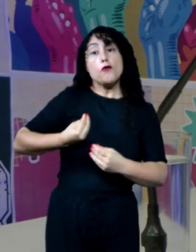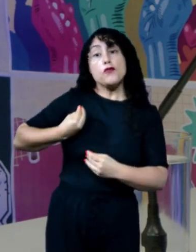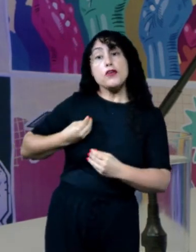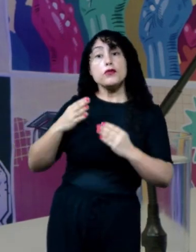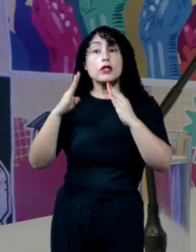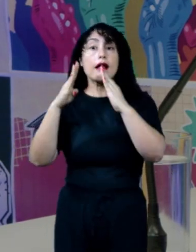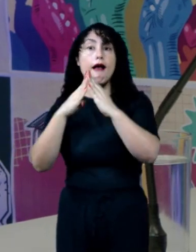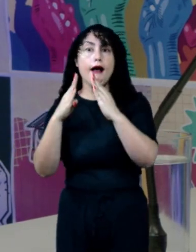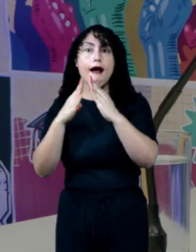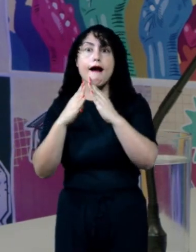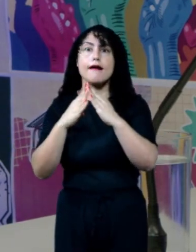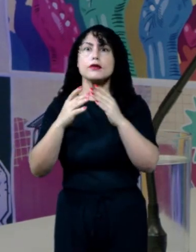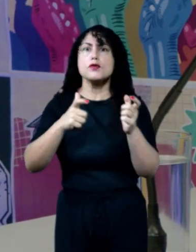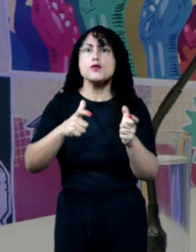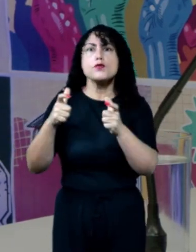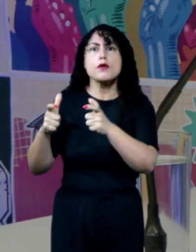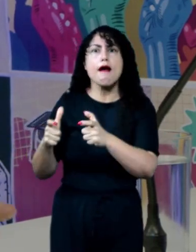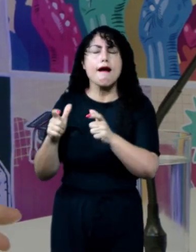lugar?